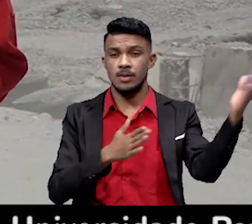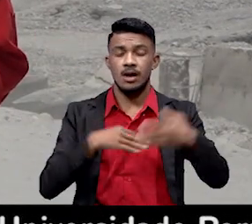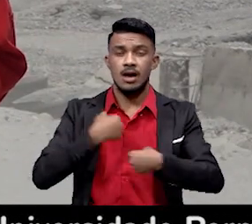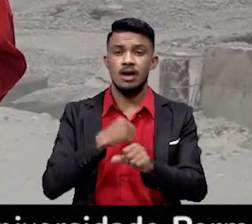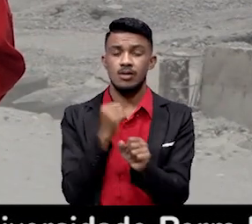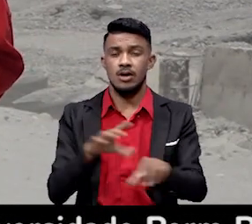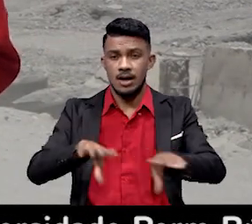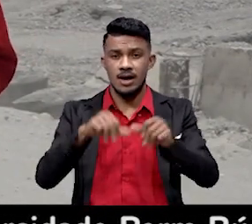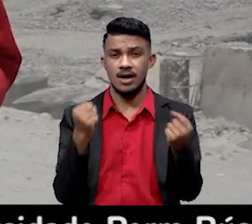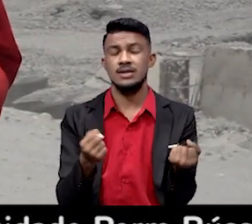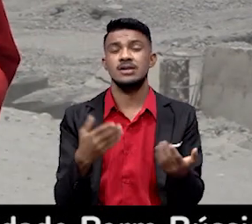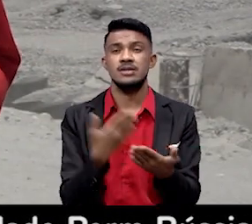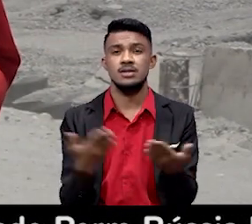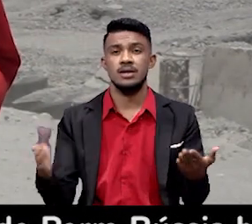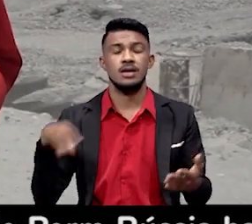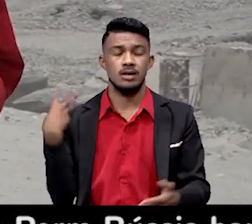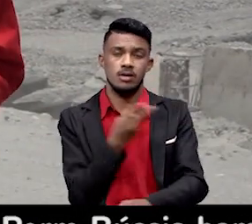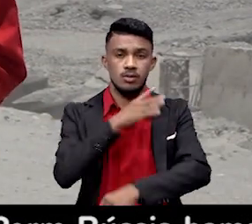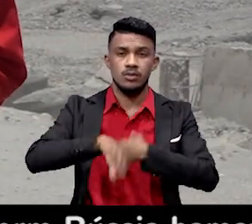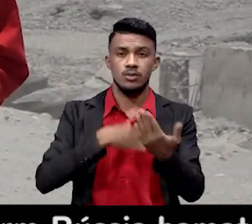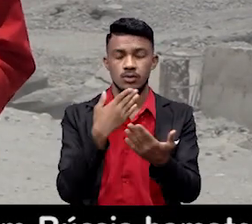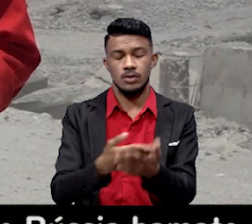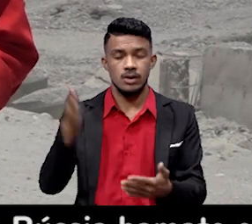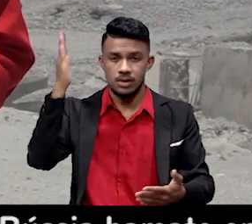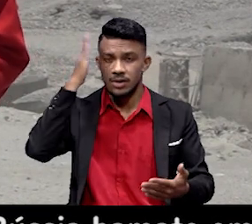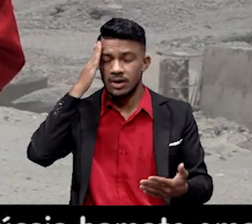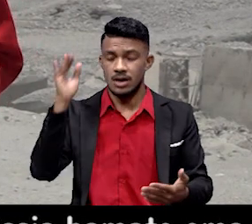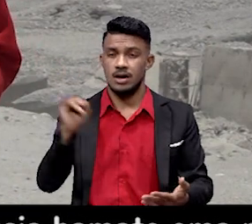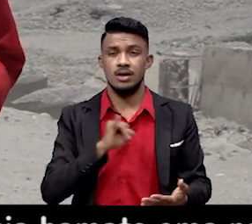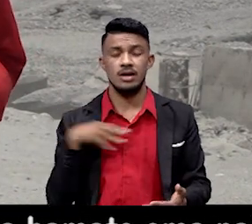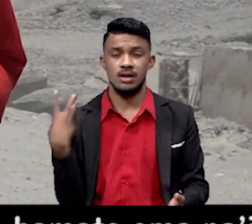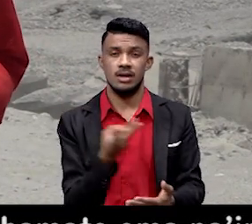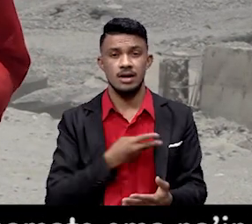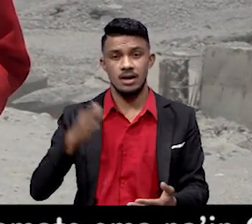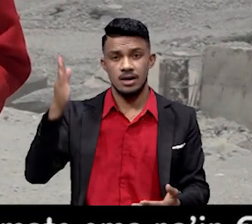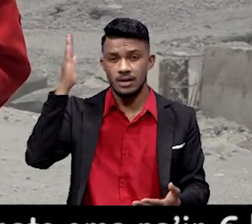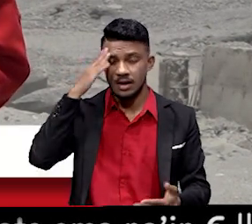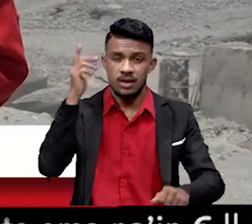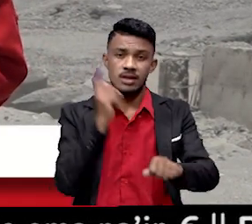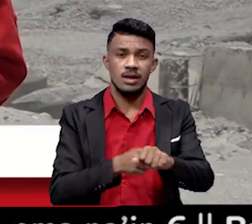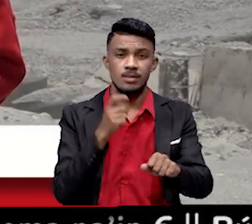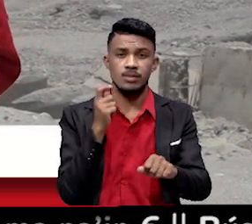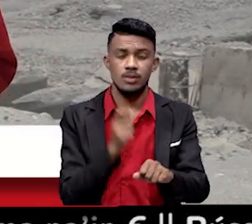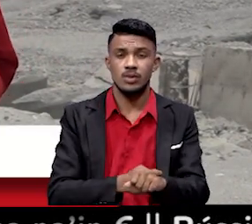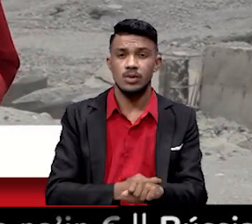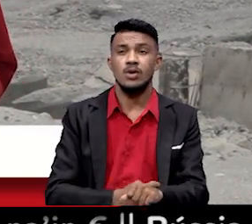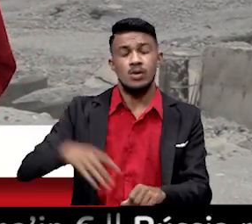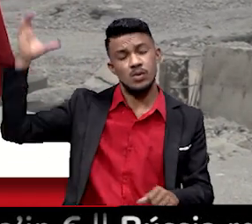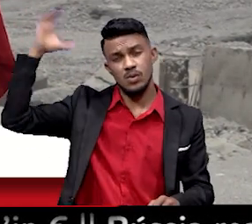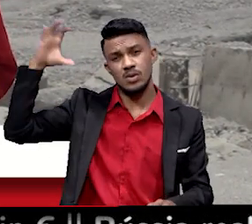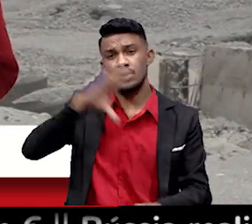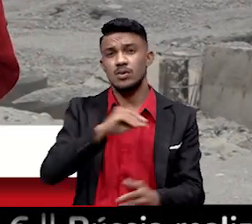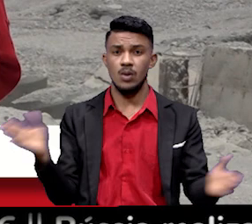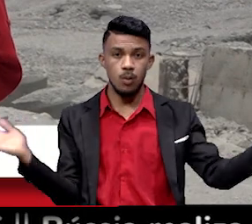roto hatene ona. Boa nebe te precisa hatene no lembra agora mat e ta ia hela tempo fenômeno La Niña nebe ia